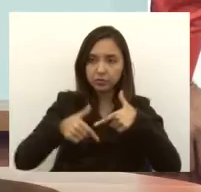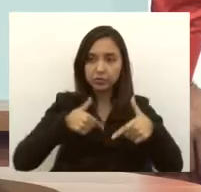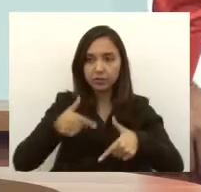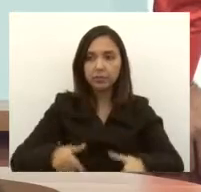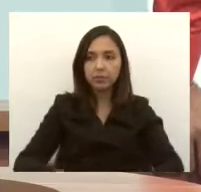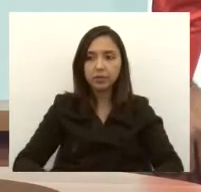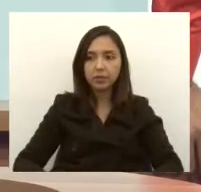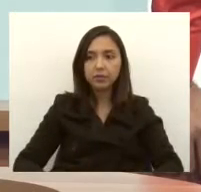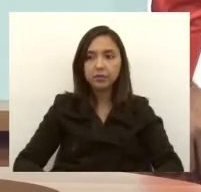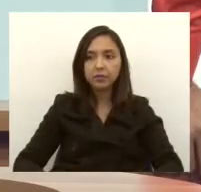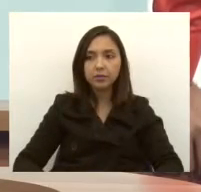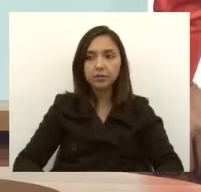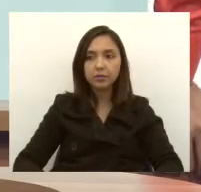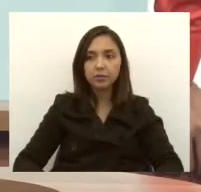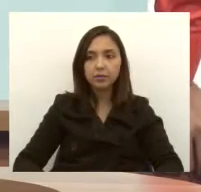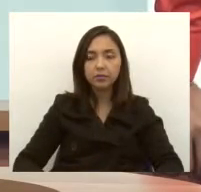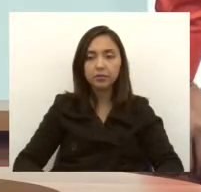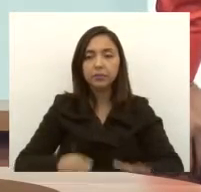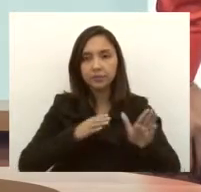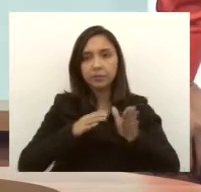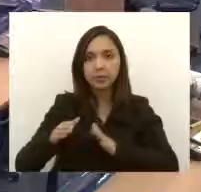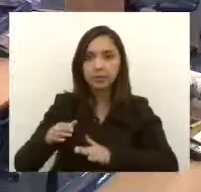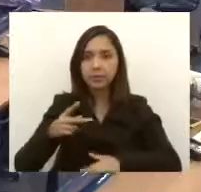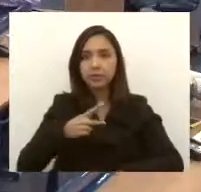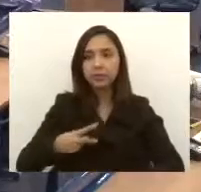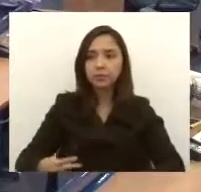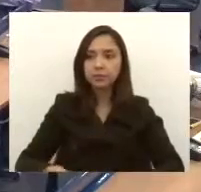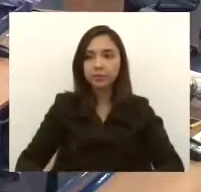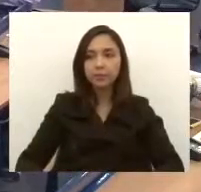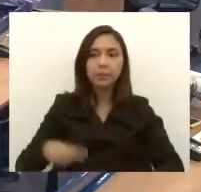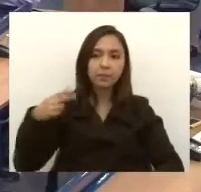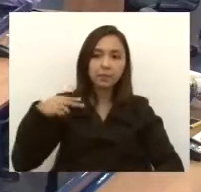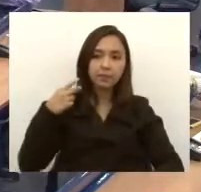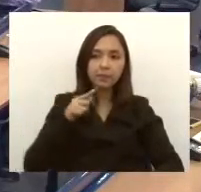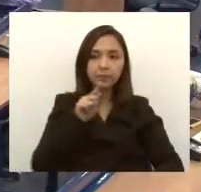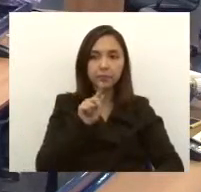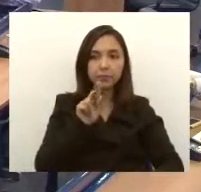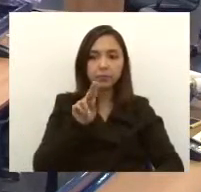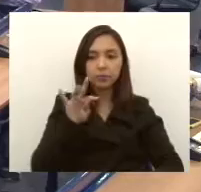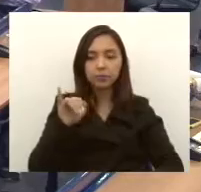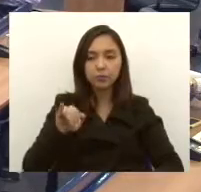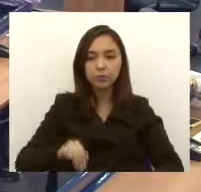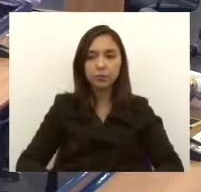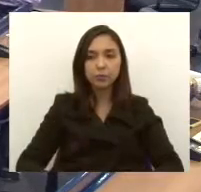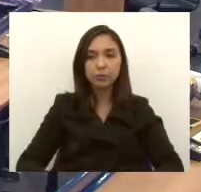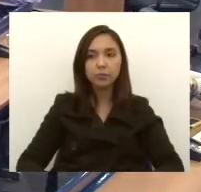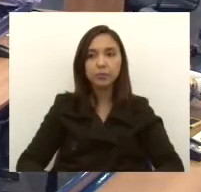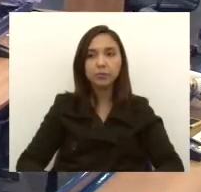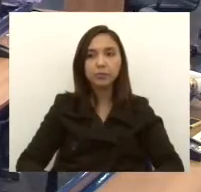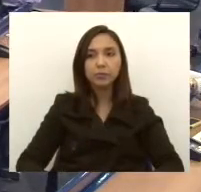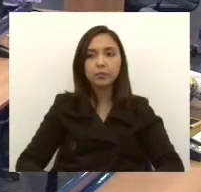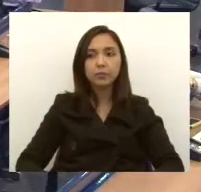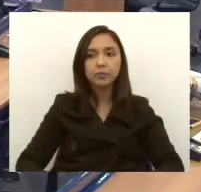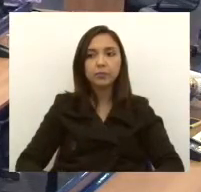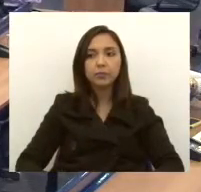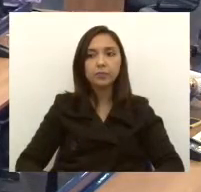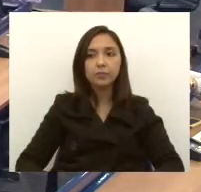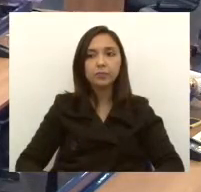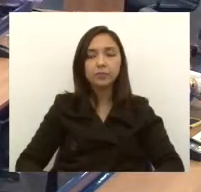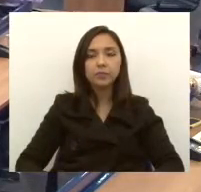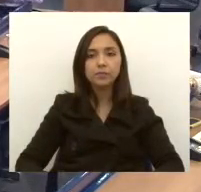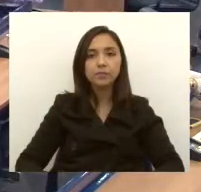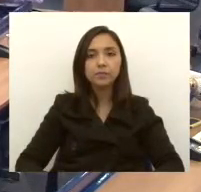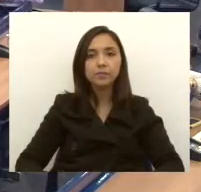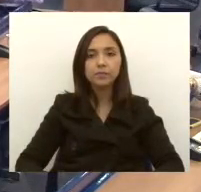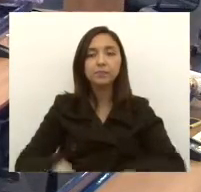presidente. Tenho dito, senhor presidente. Pela ordem, presidente. Pela ordem, vereador Guti. Para justificar o voto, senhor presidente. Para justificar, vereador.